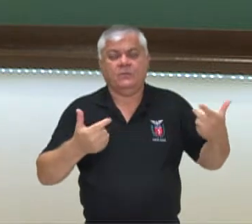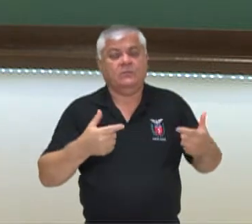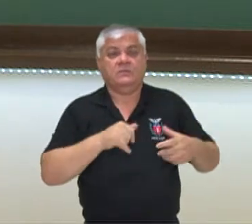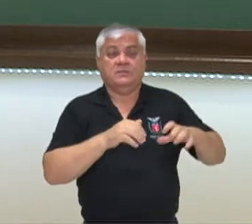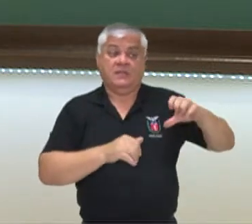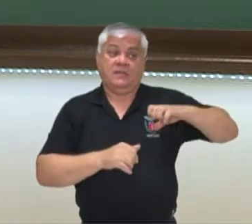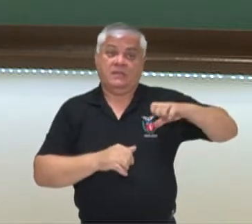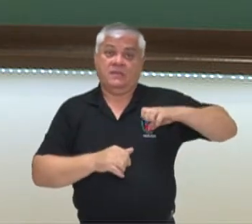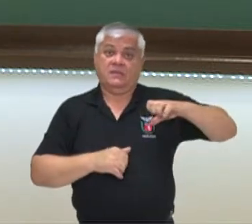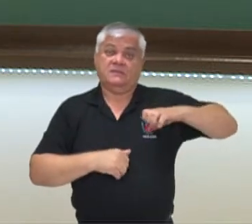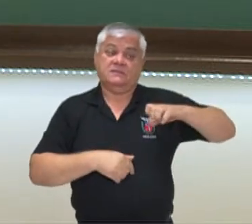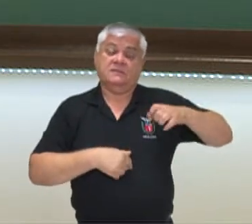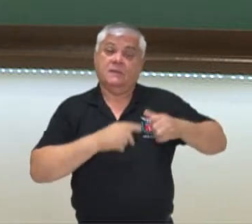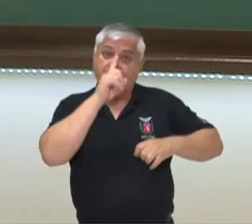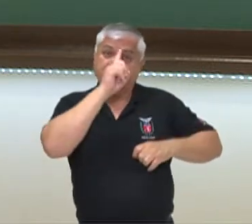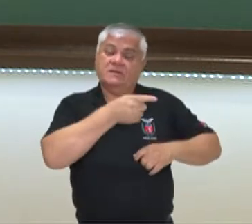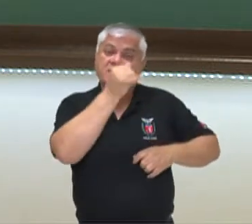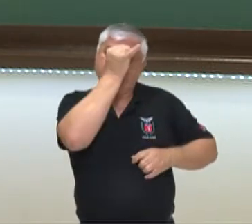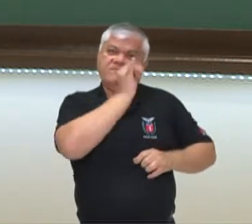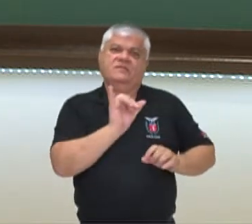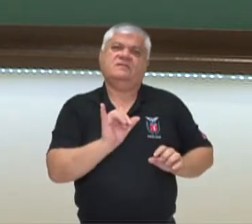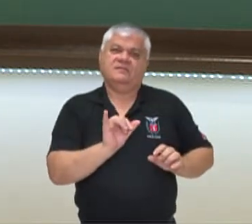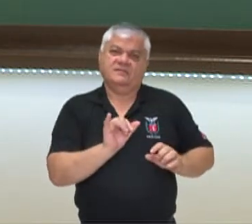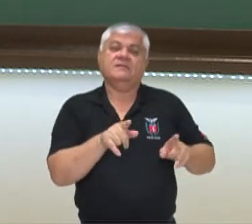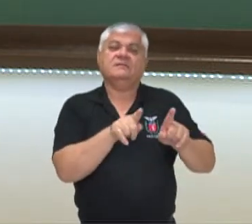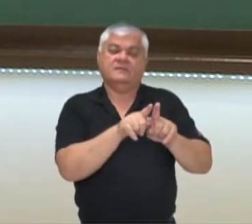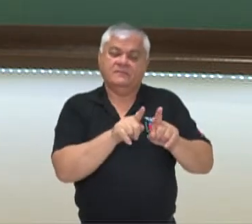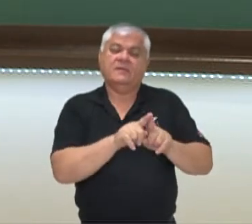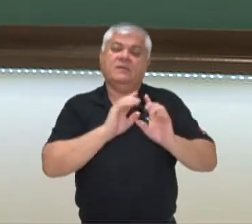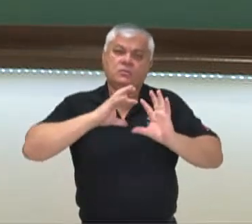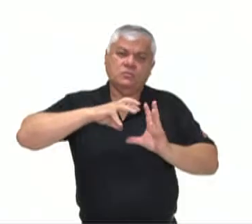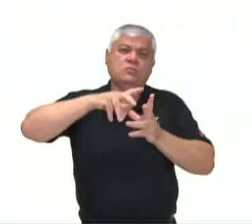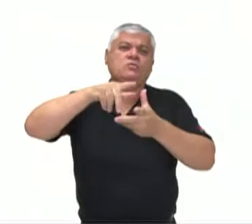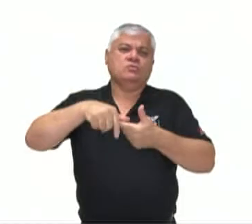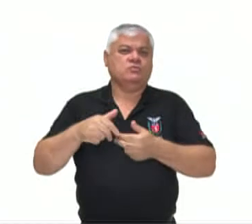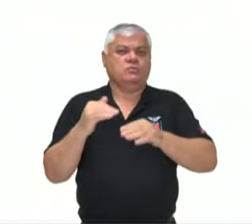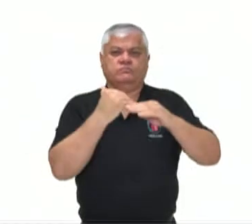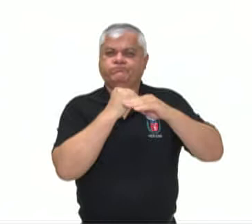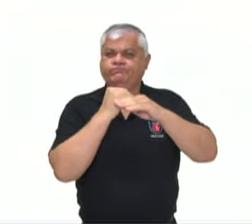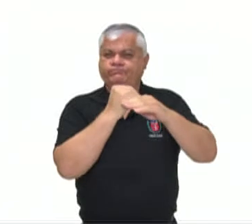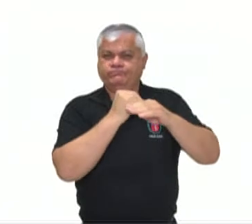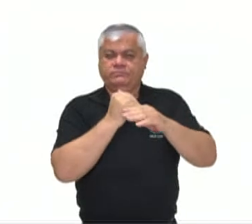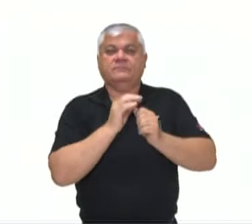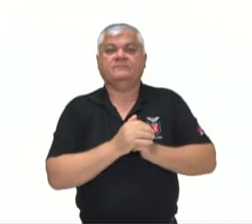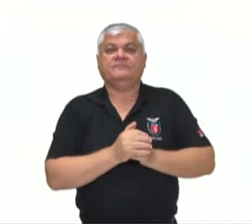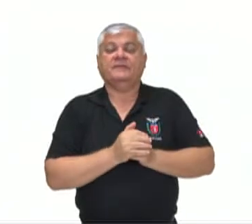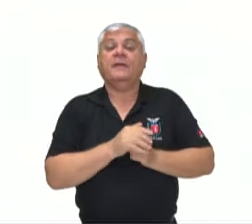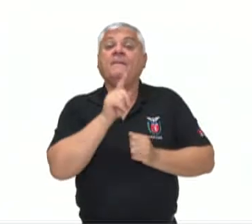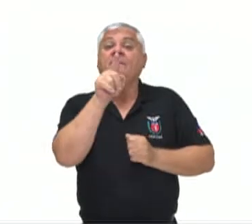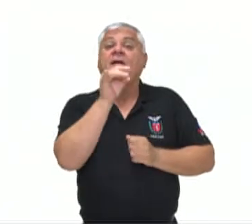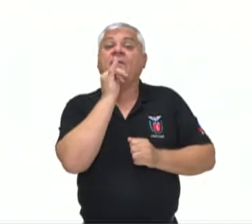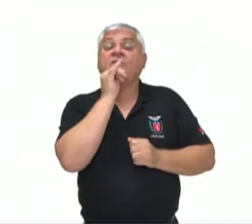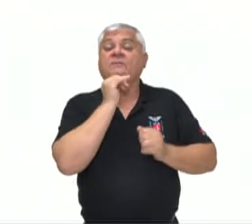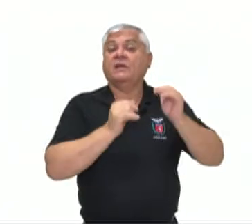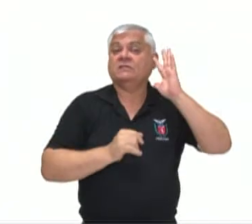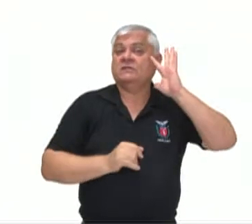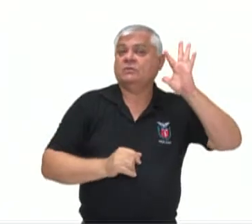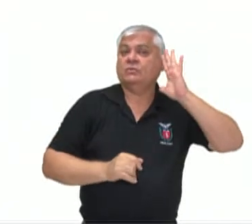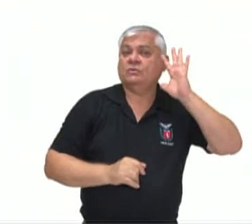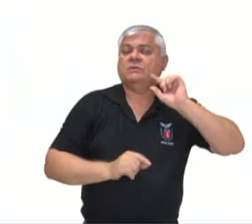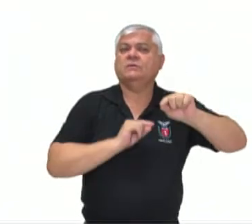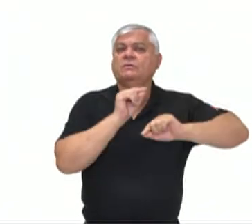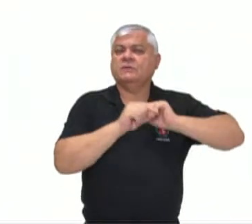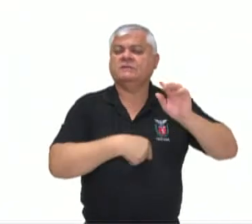ético que é válido aí em diversas regiões do mundo, né? E a fundamentação é na teoria, né? Então eu tenho